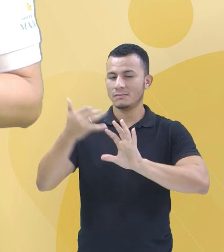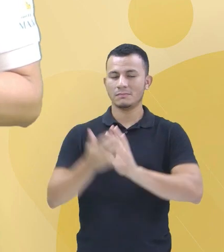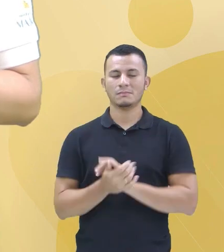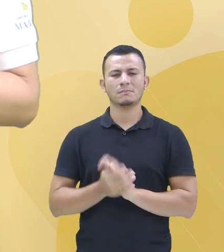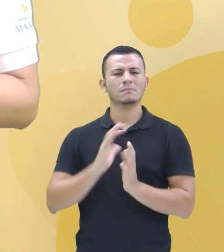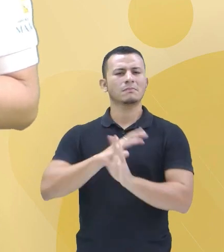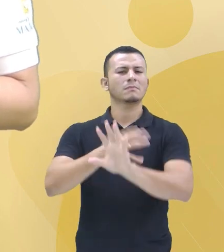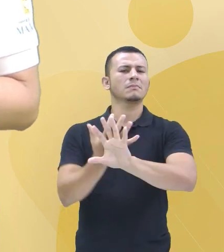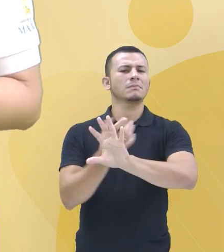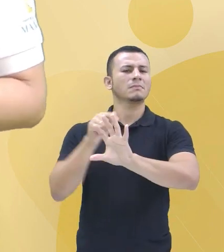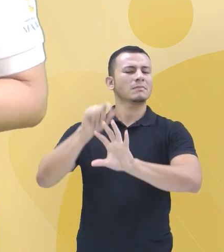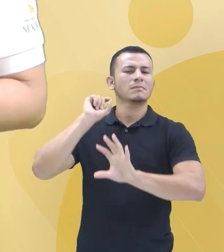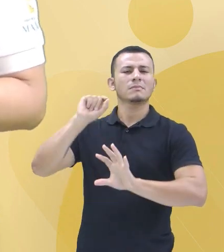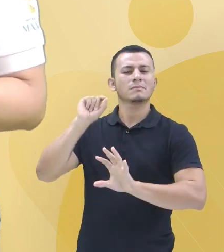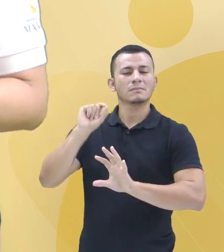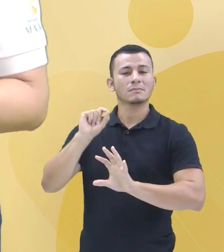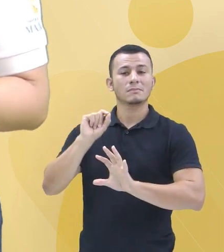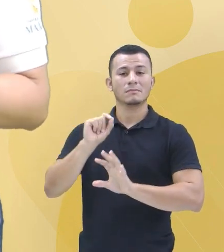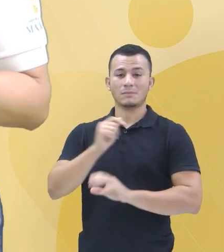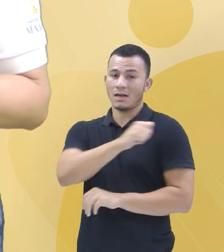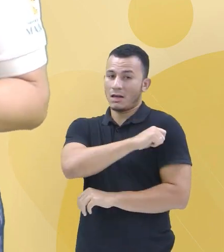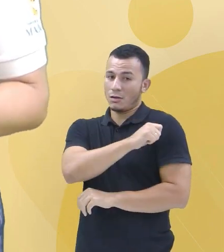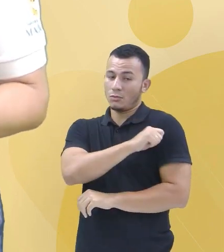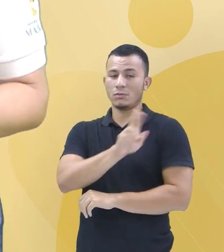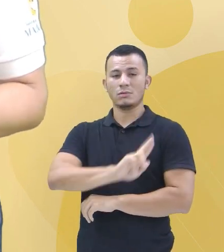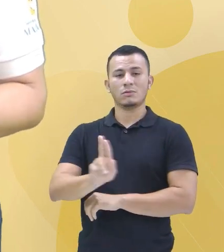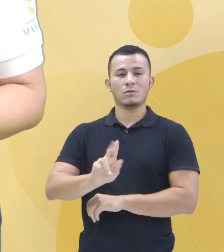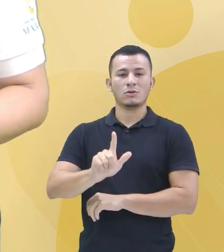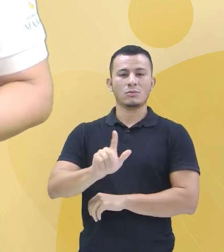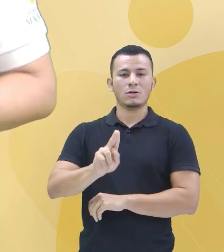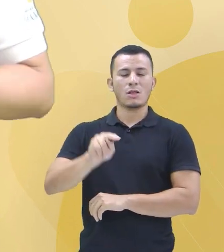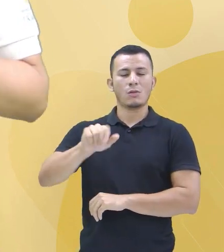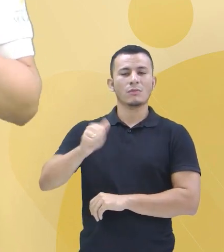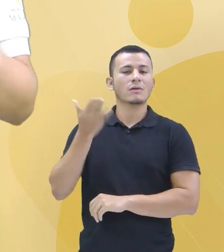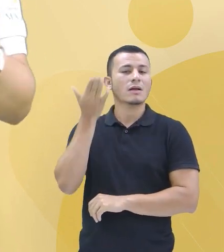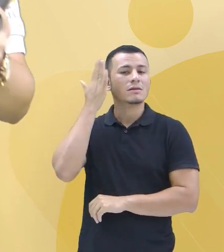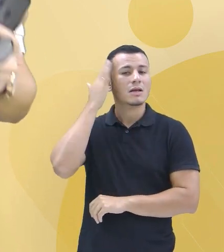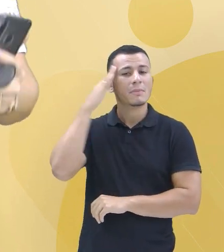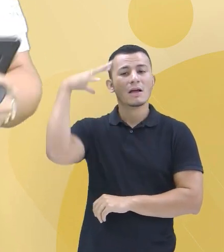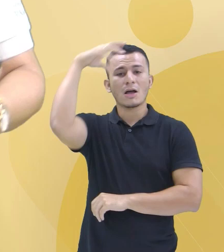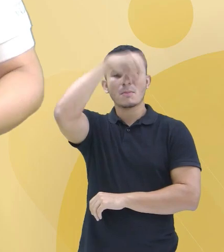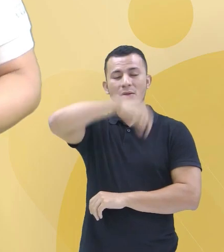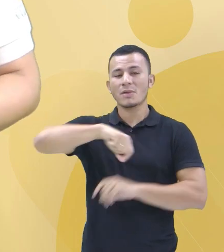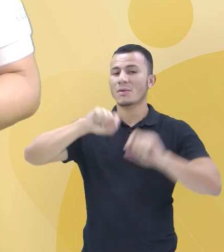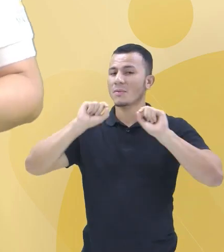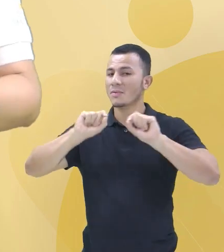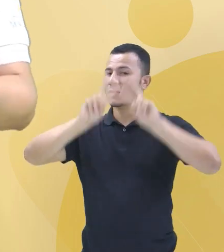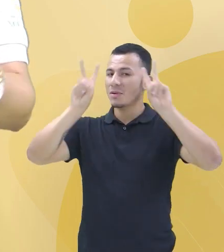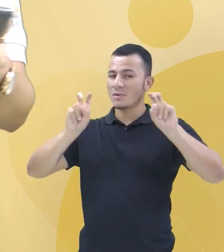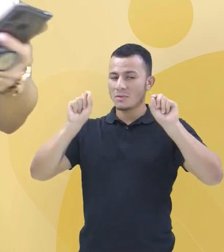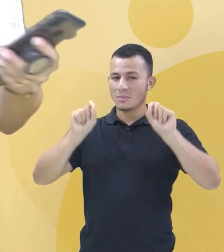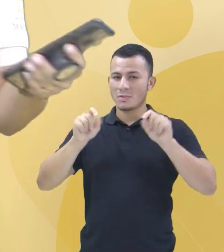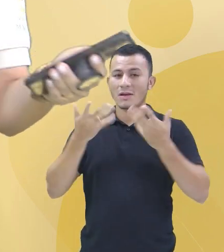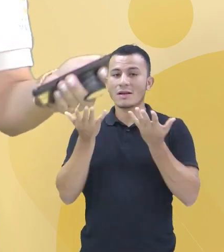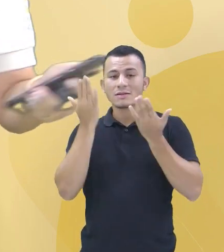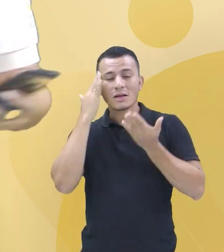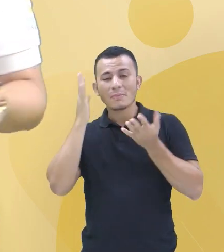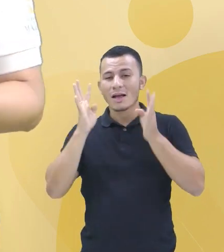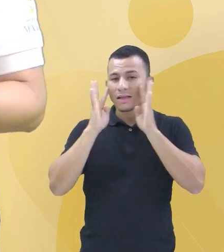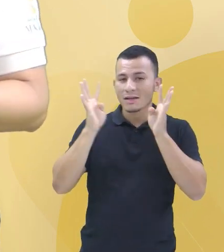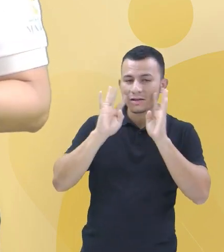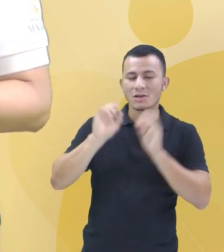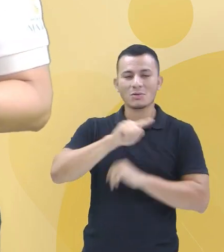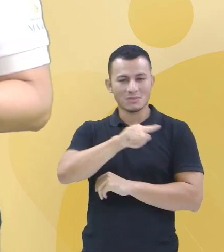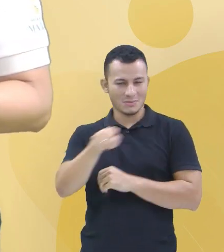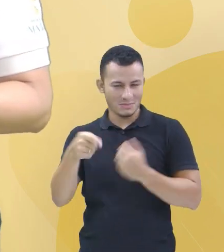chamar aqui, eu vou ligar para a aluna para ver o que foi que ela aprendeu hoje. Se ela estava prestando atenção, assim como todos vocês, né?